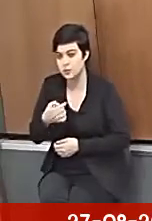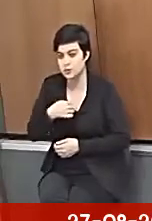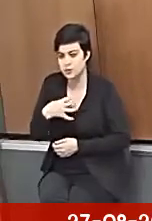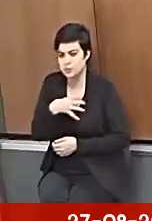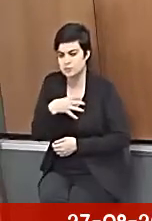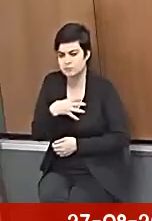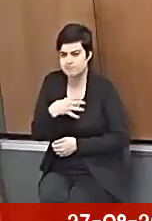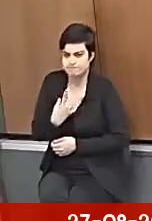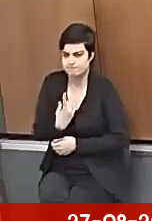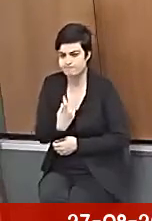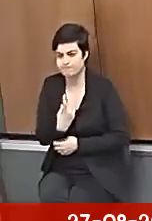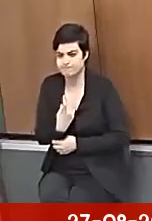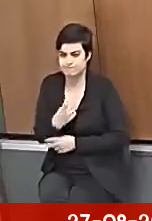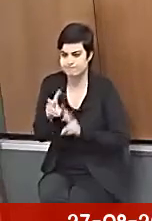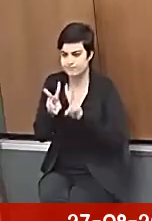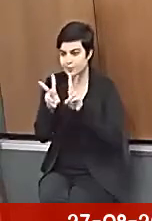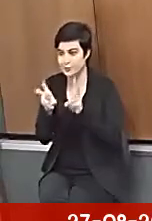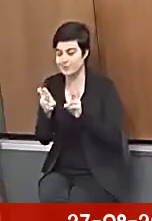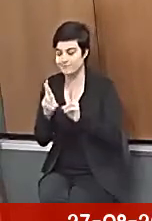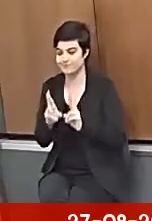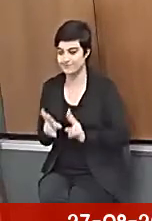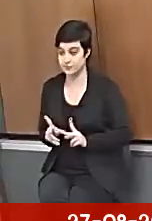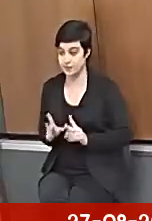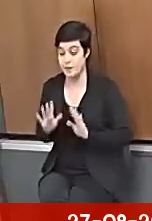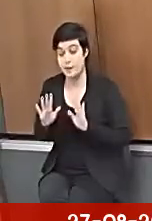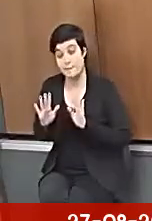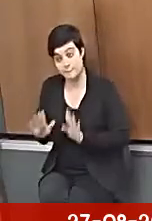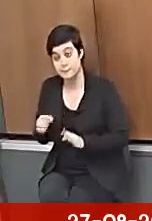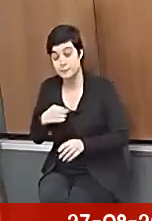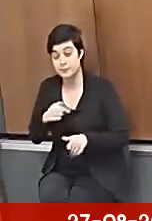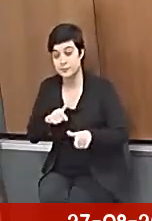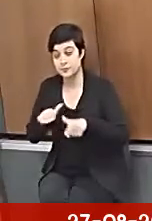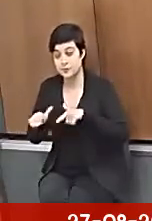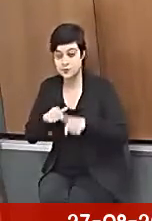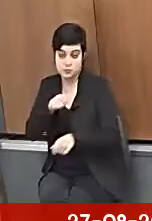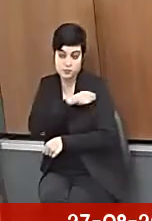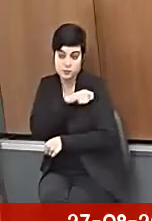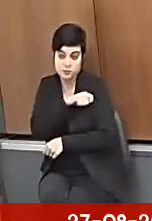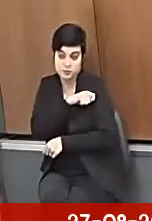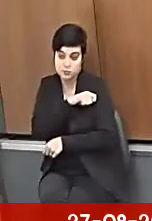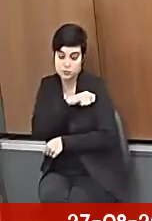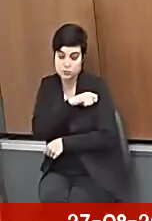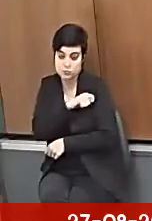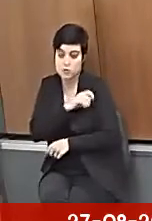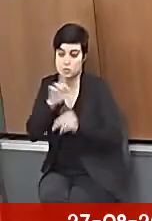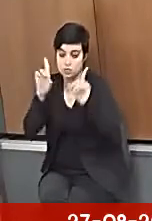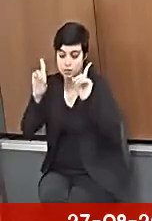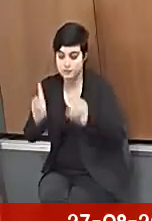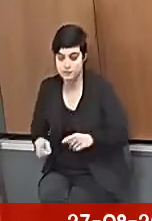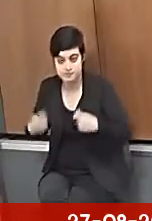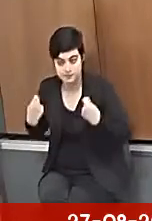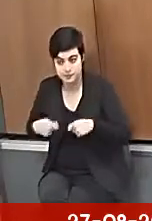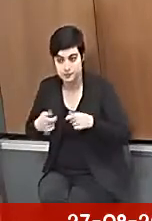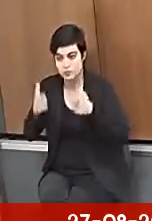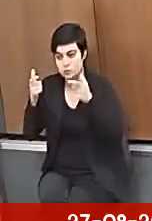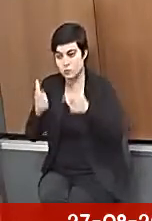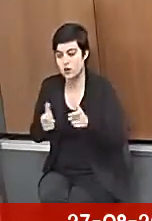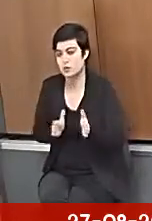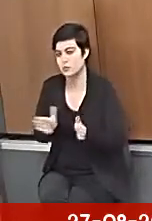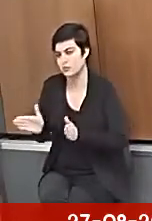isolado foi então não por fora mas já que o trabalho com alunos também que preciso de um lugar de uma